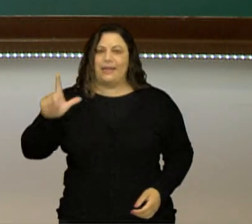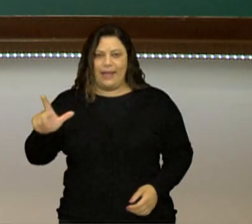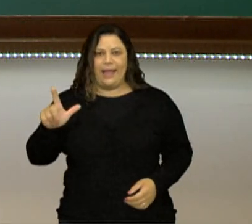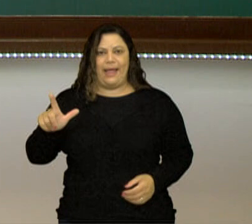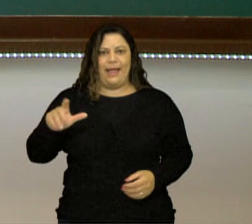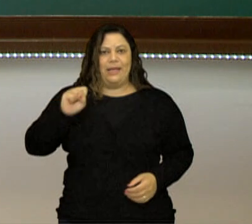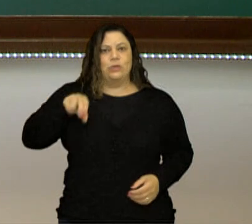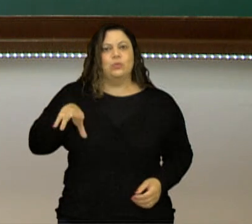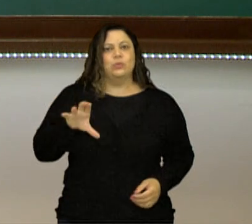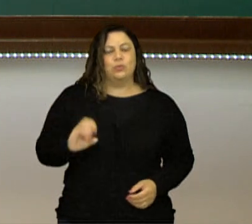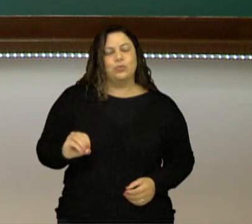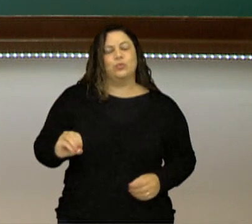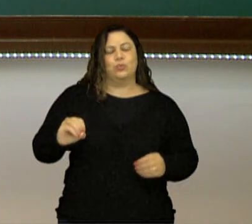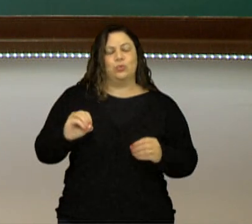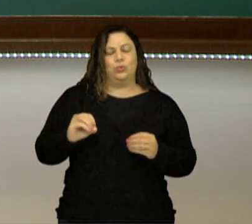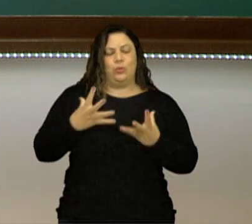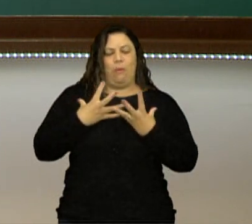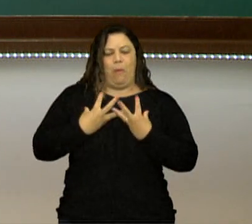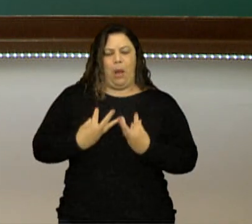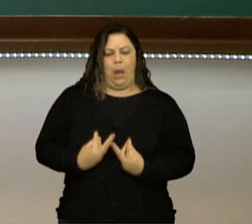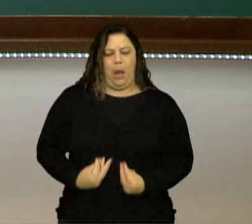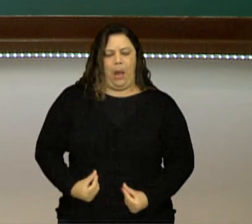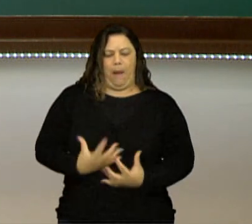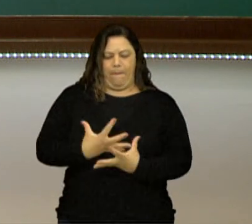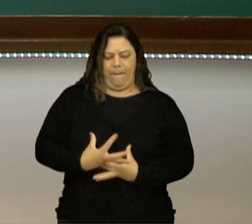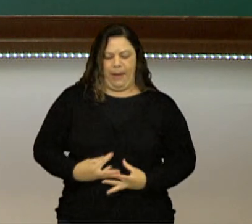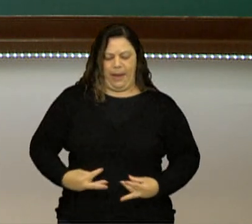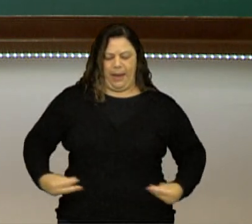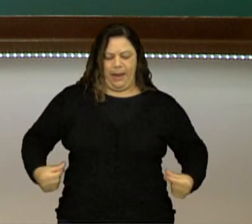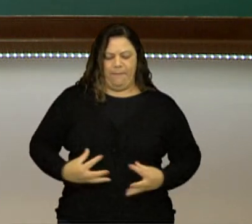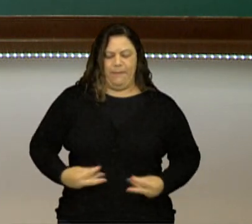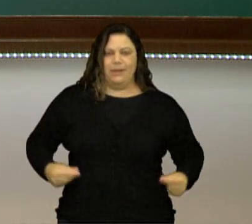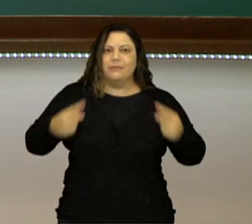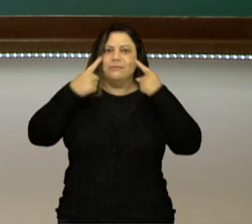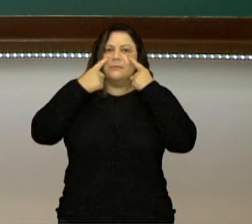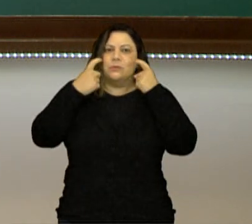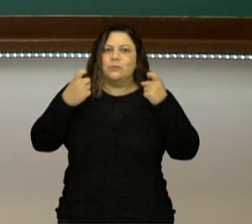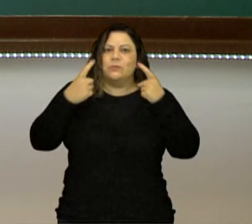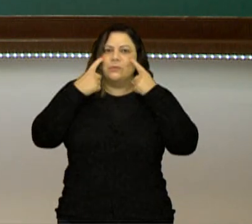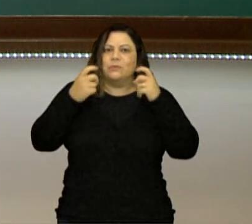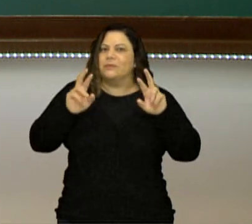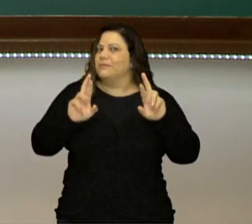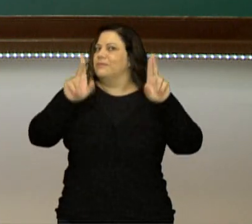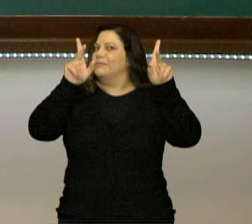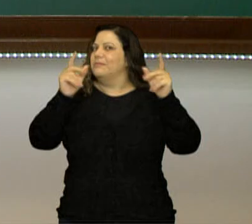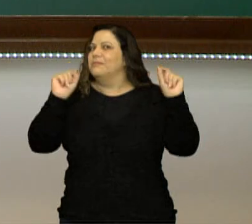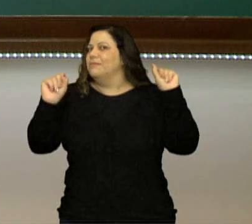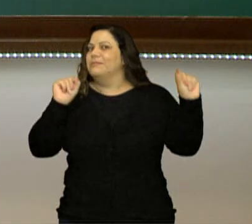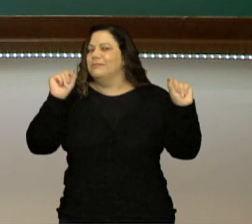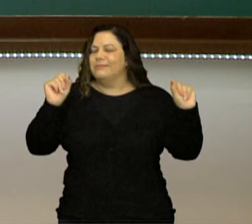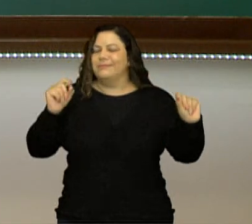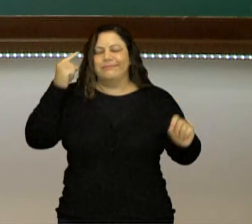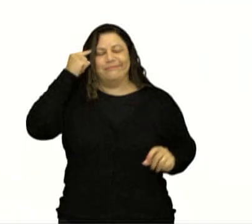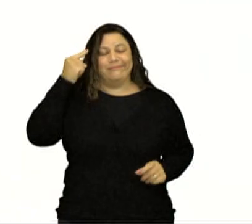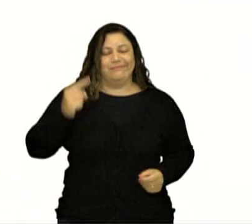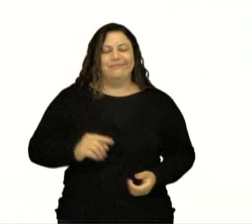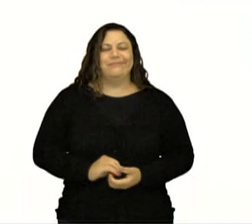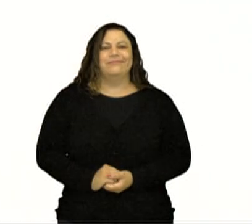que as nossas células dos olhos não produzem também esse ácido quando a gente chora? Tá? Pensa um pouquinho e a gente já volta.